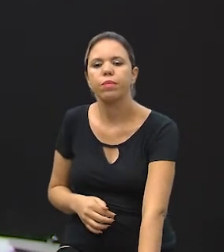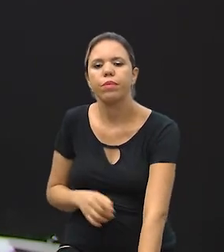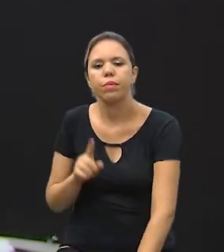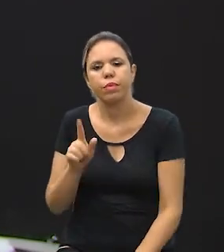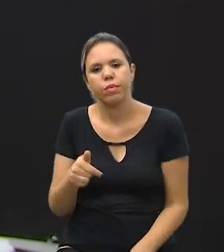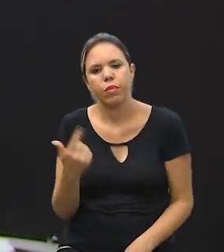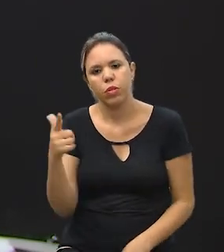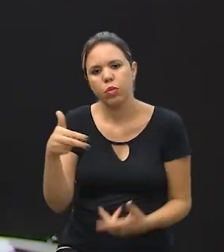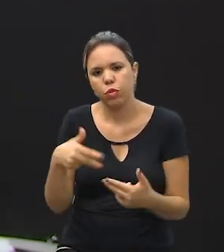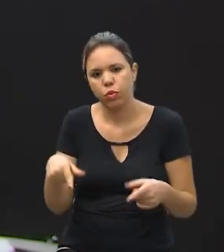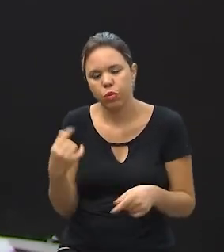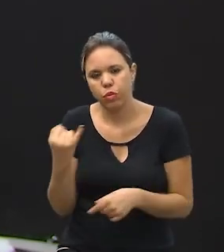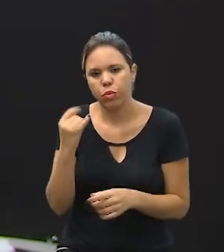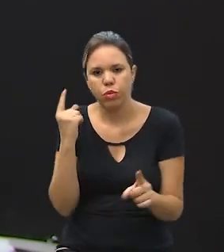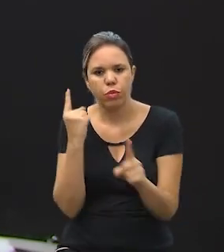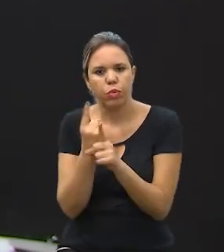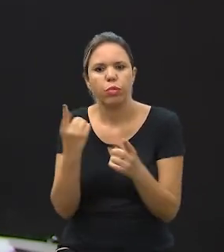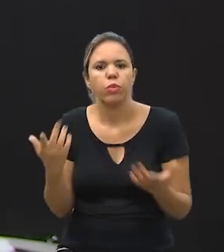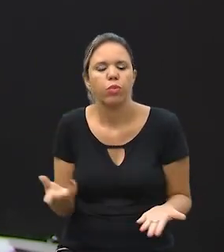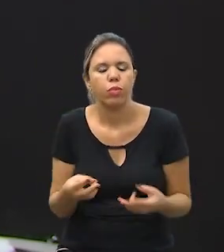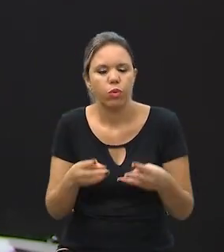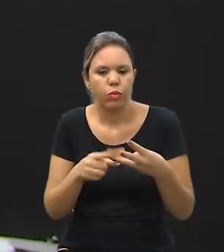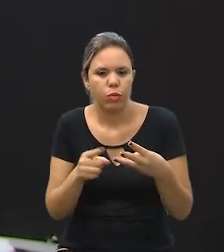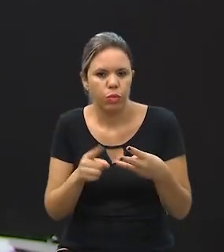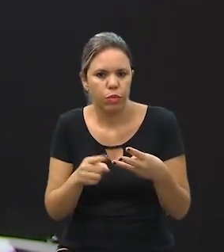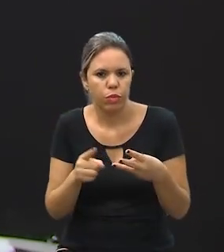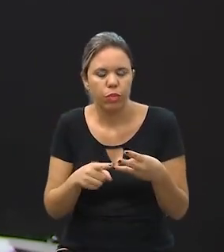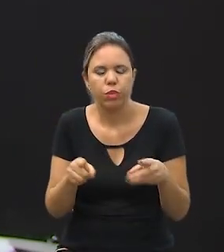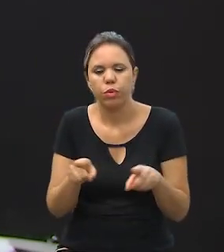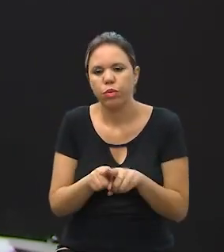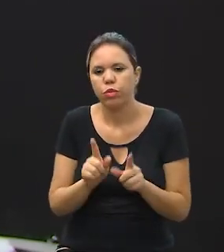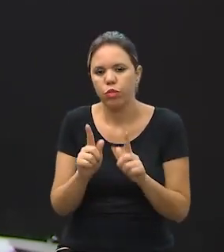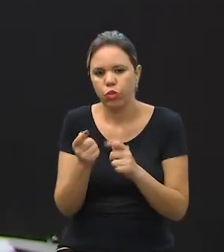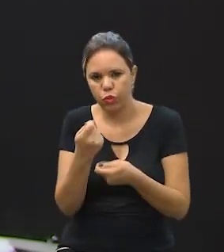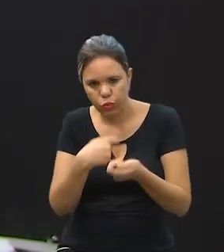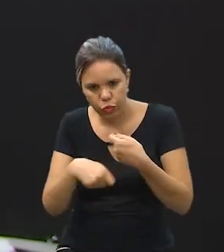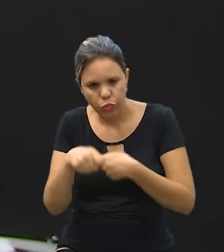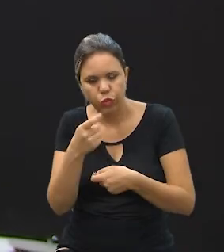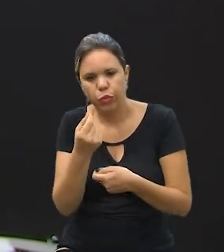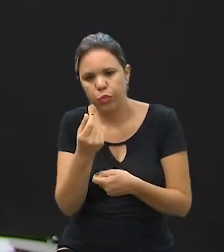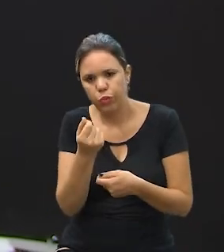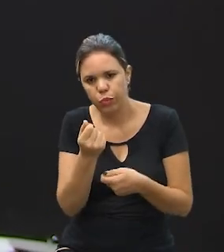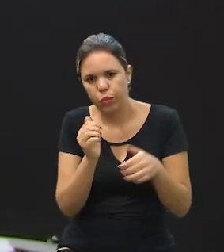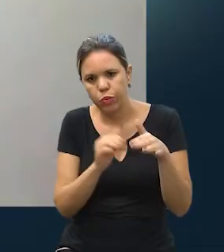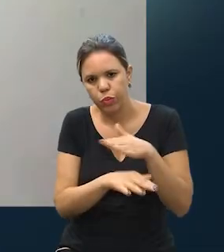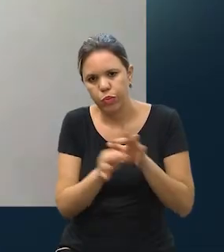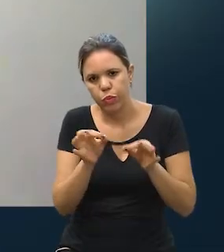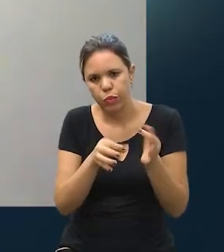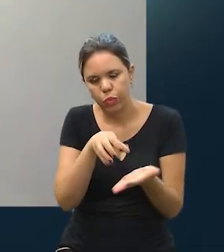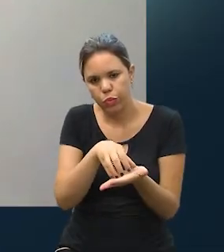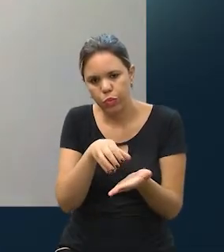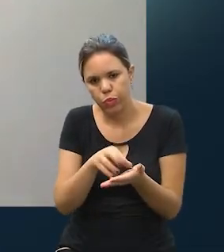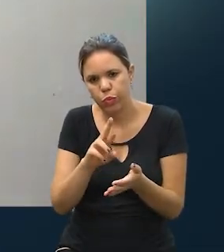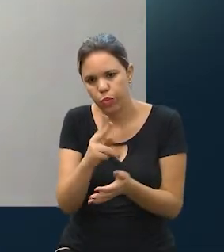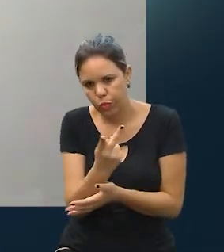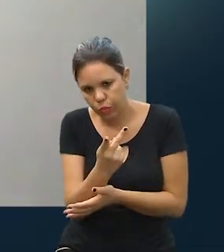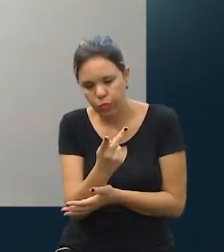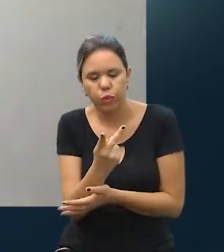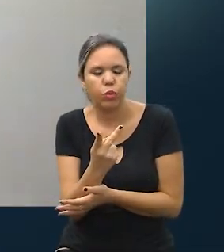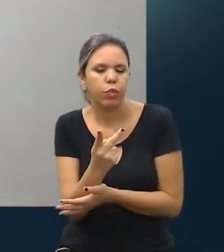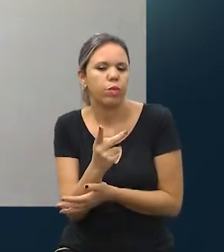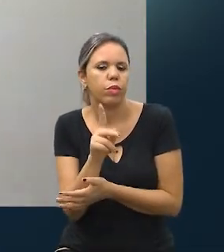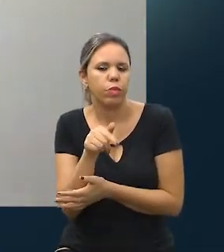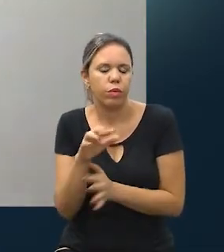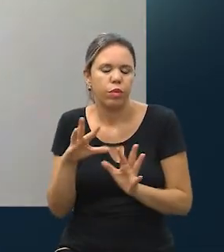é um outro ponto que a gente encontra. E o terceiro é a questão da gestão financeira, jurídica, recursos humanos.